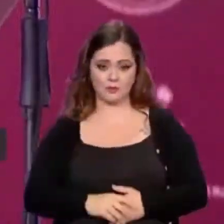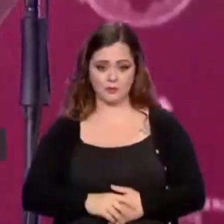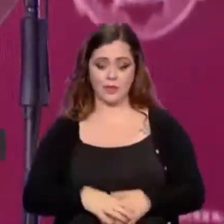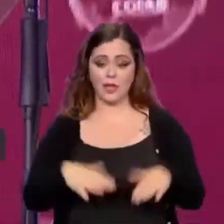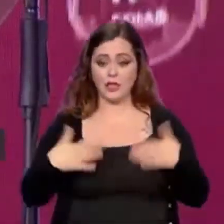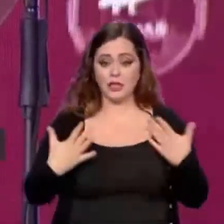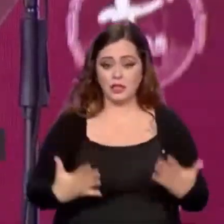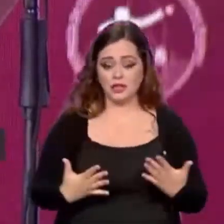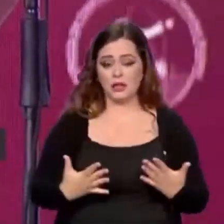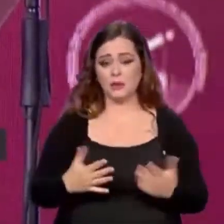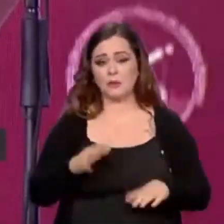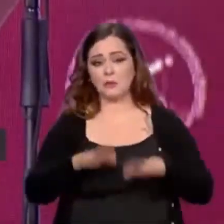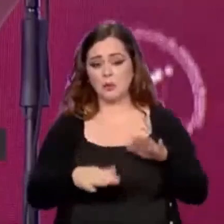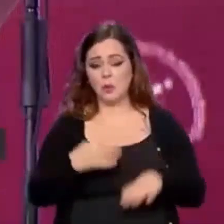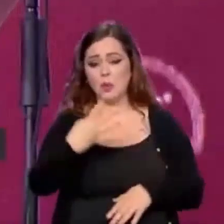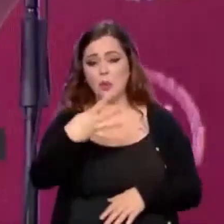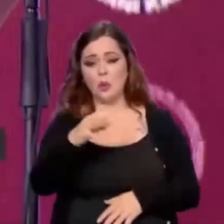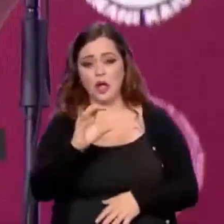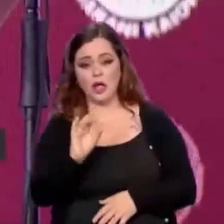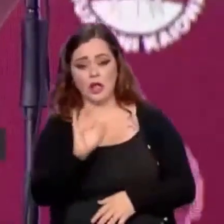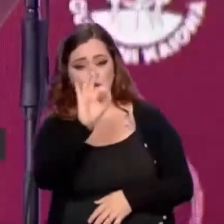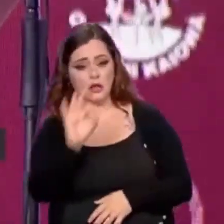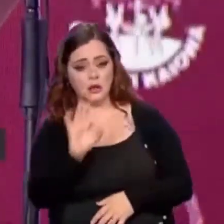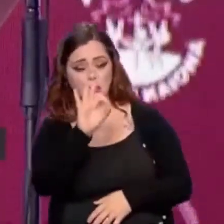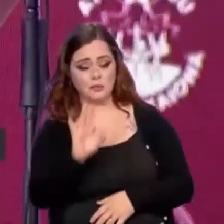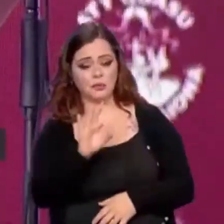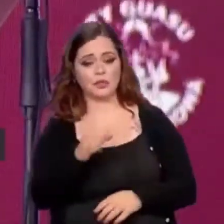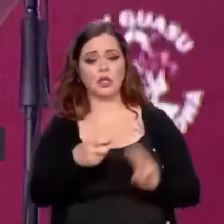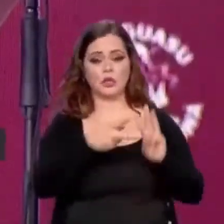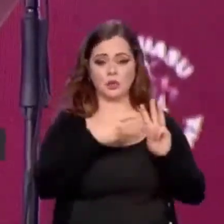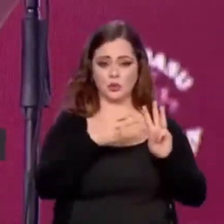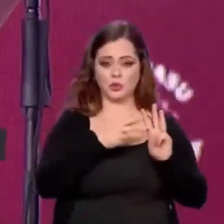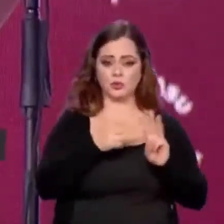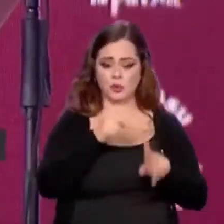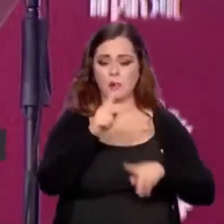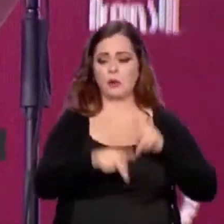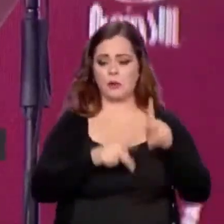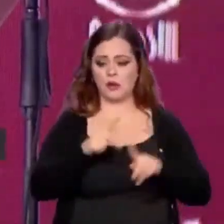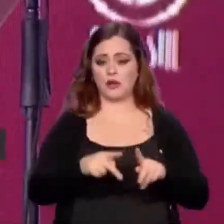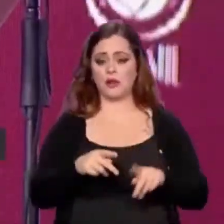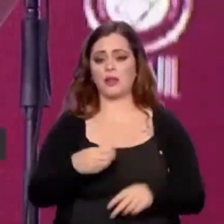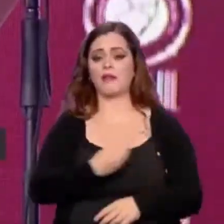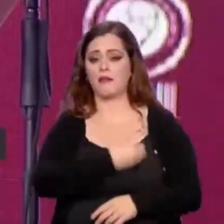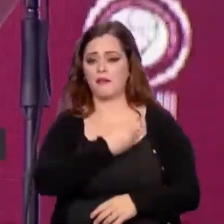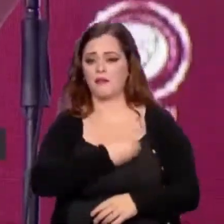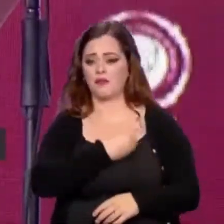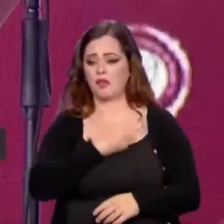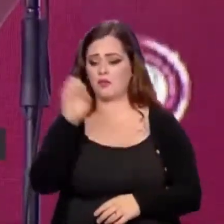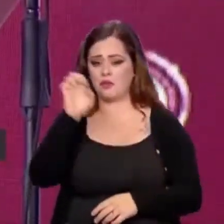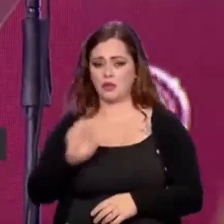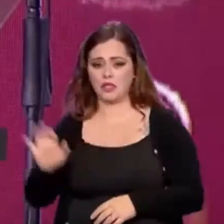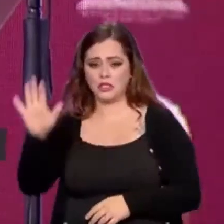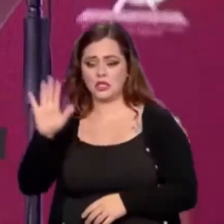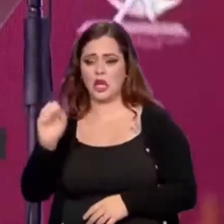Por isso, cerca de 40% da população indígena que vive nos estados do Sul,